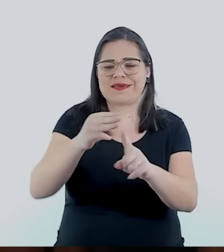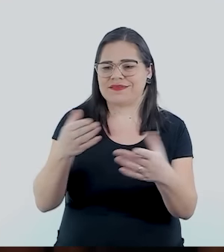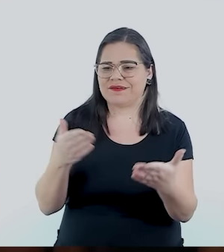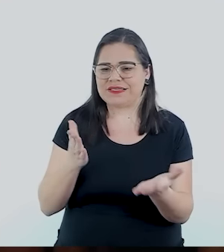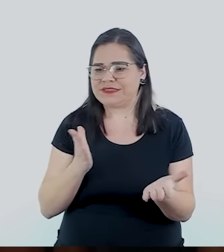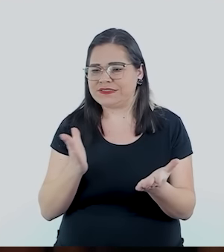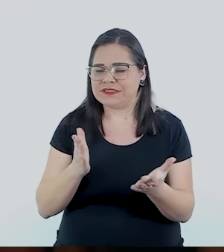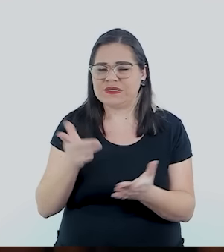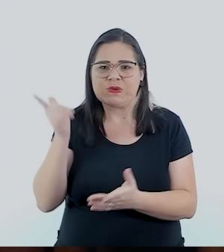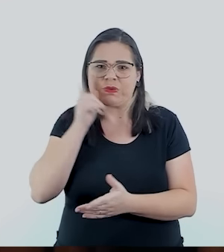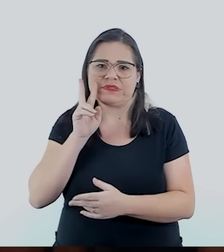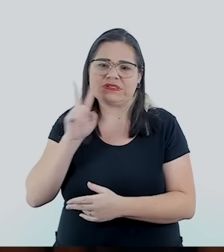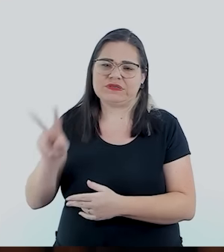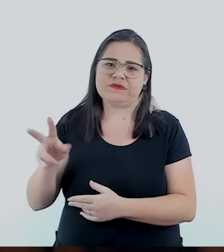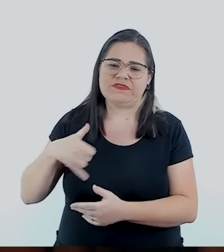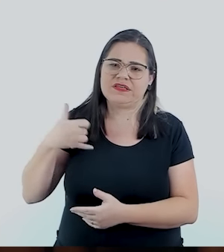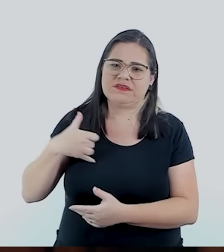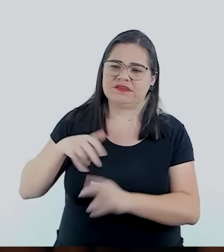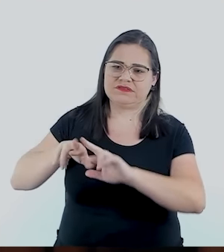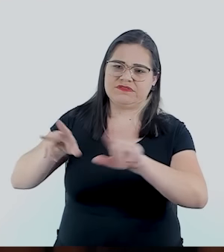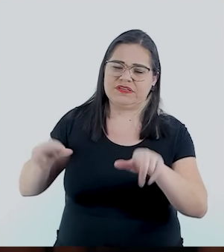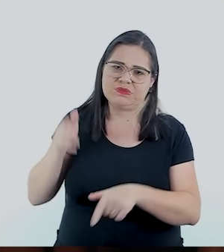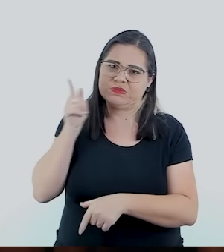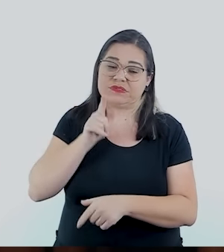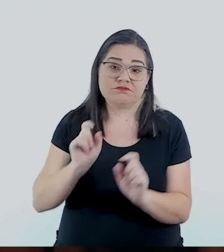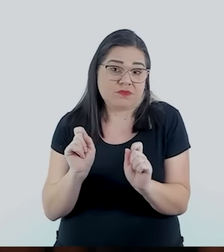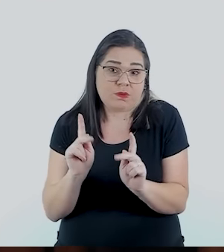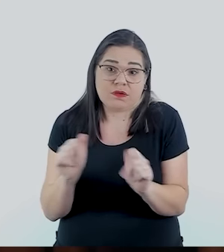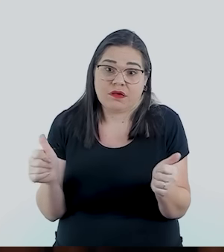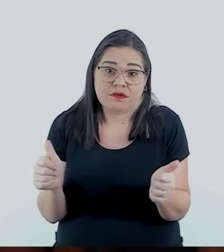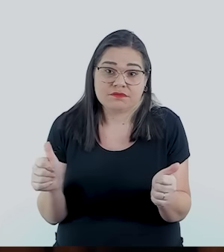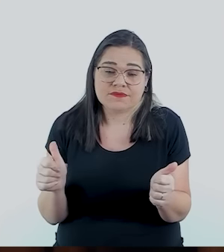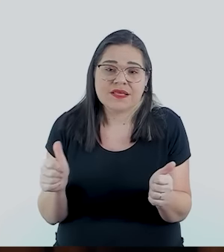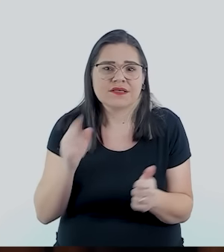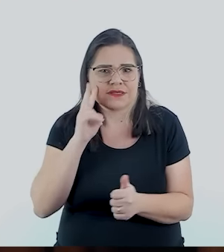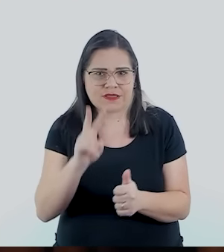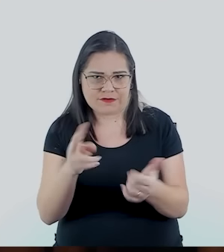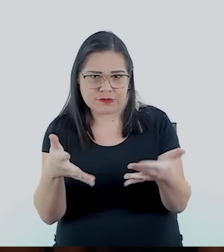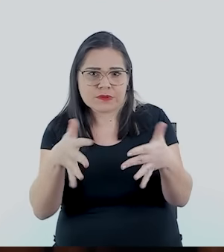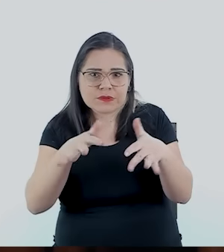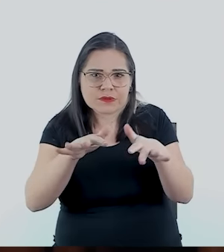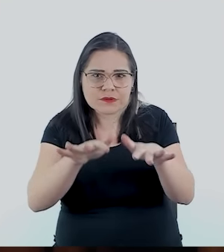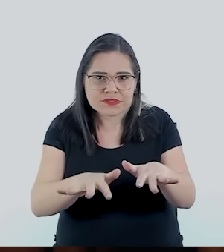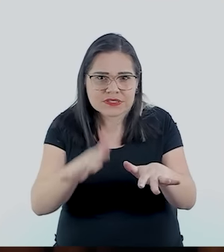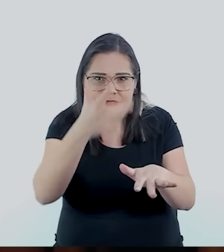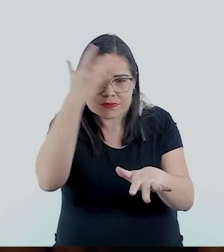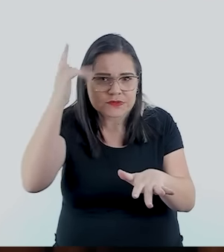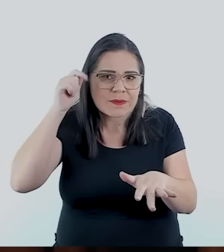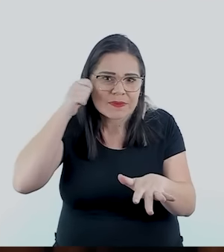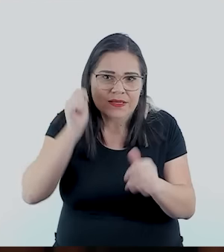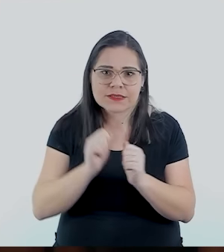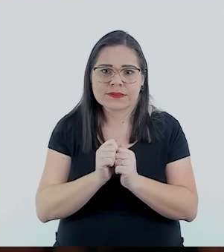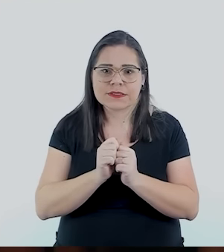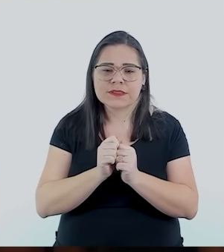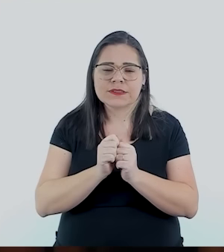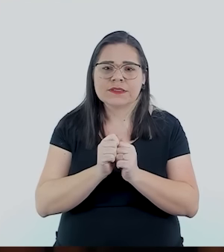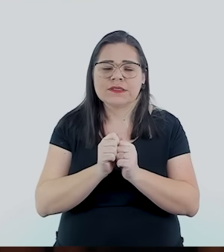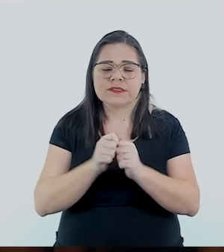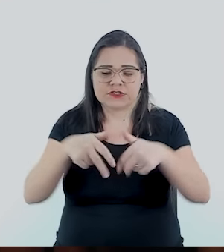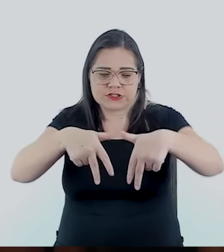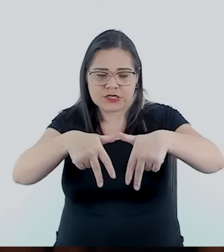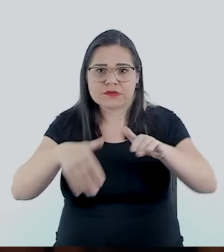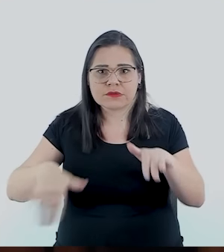para PR gerações pra diversidade etária a gente falou não tudo bem Você tá olhando paraa inclusão de de pessoas pretas igualdade de